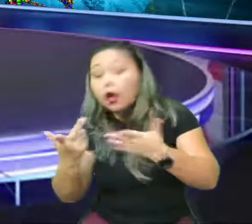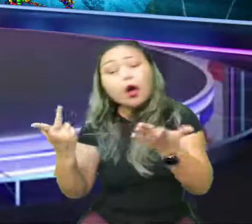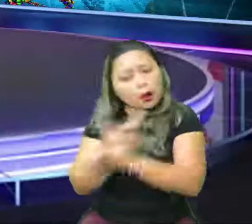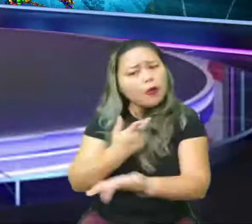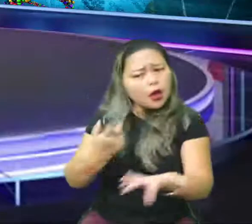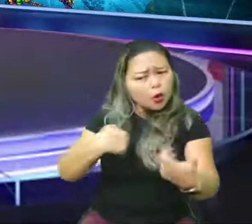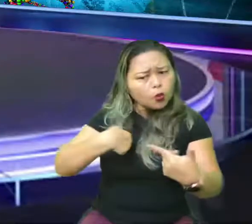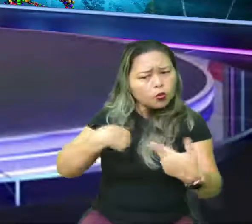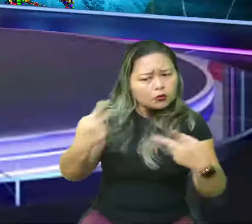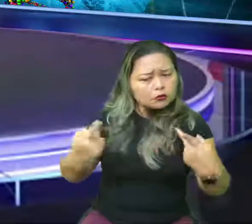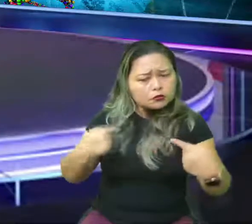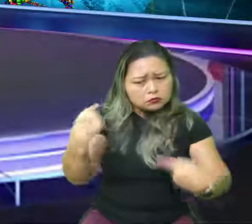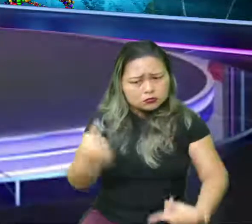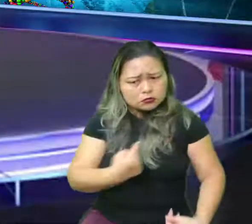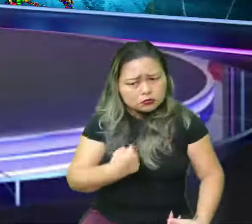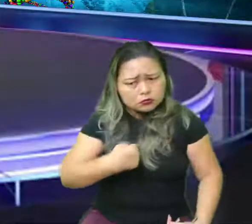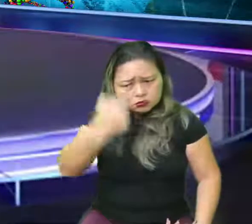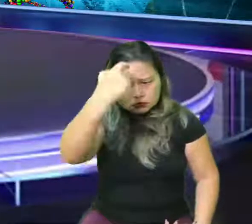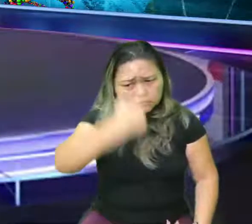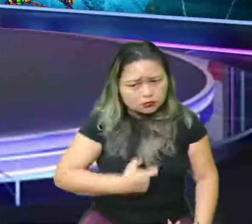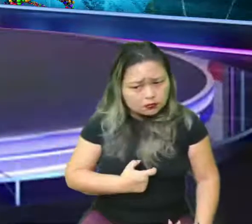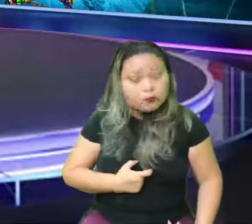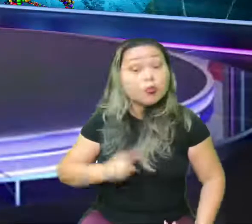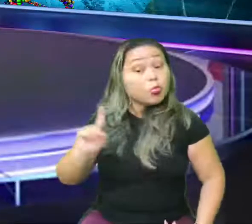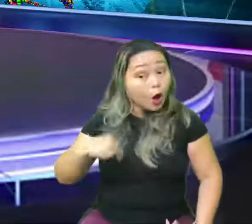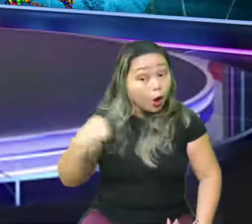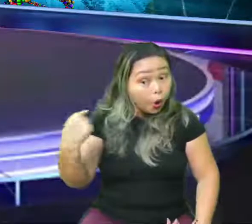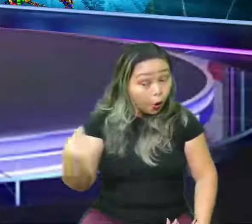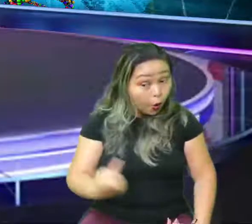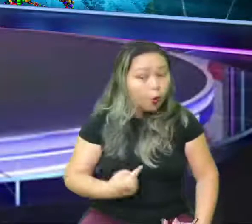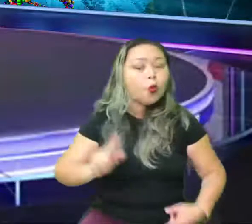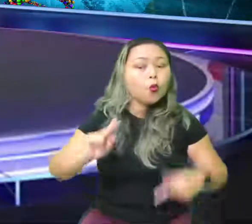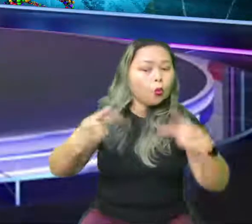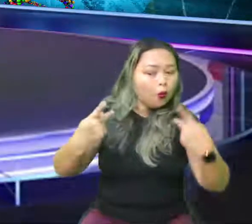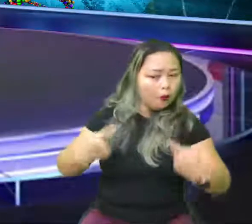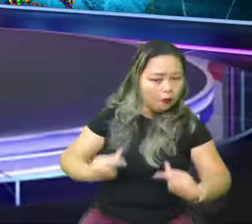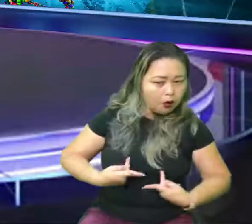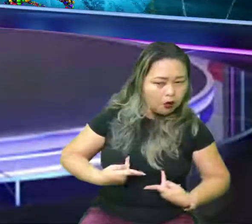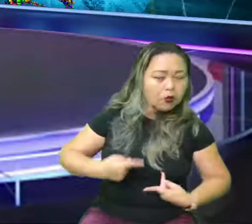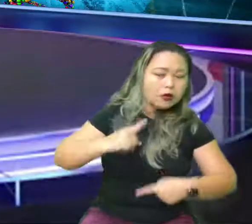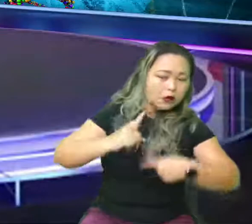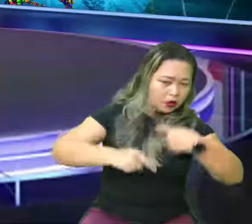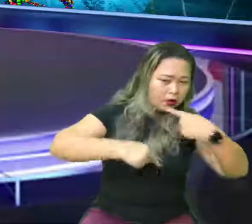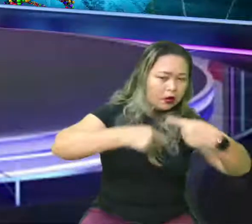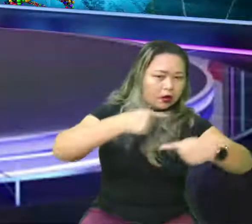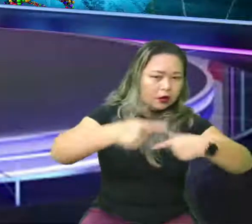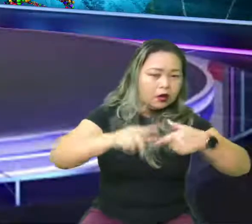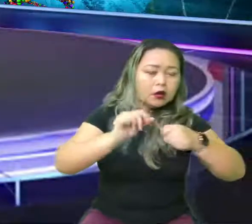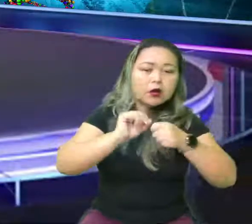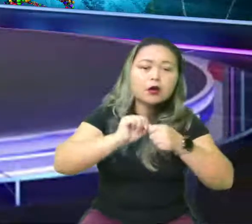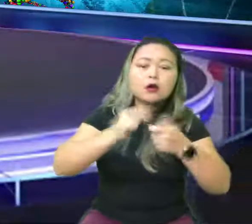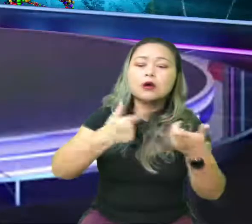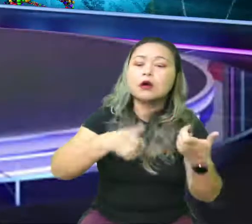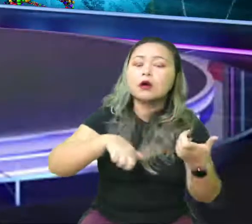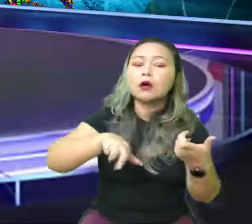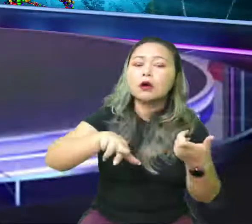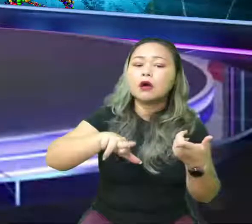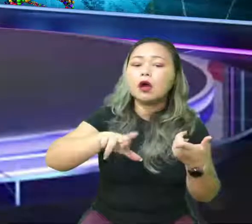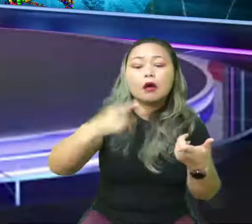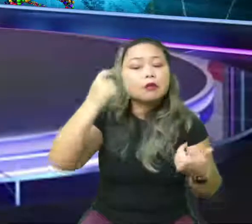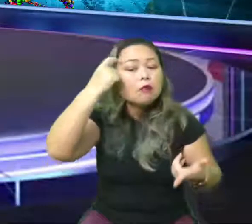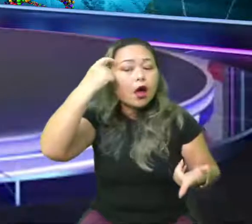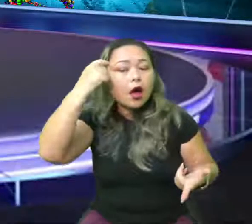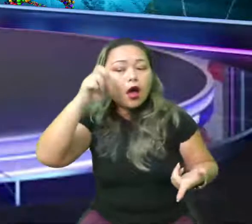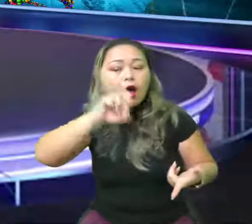conosco, né? Nós, seres humanos, né, os seres mais evoluídos, vamos dizer assim, porque nós temos a